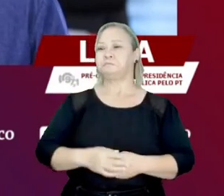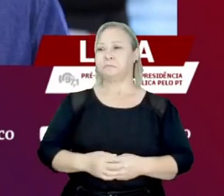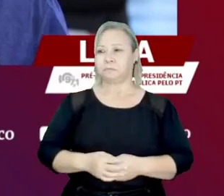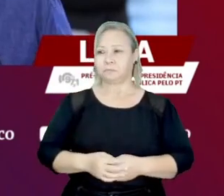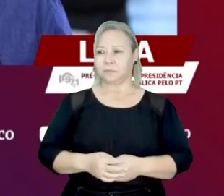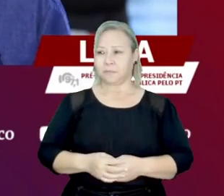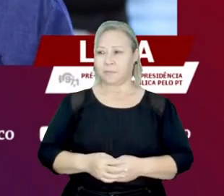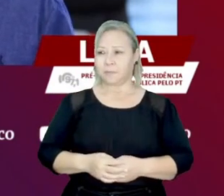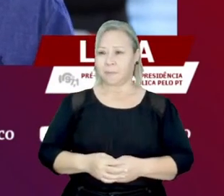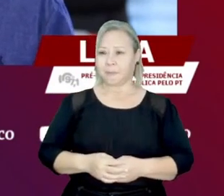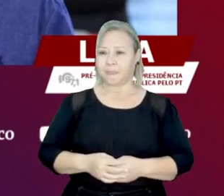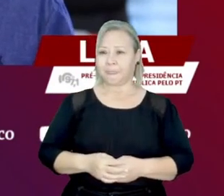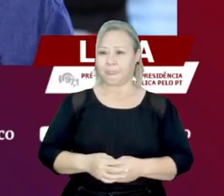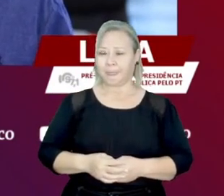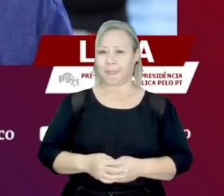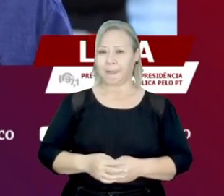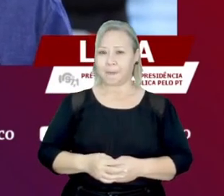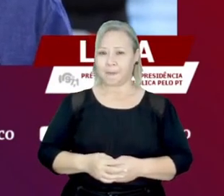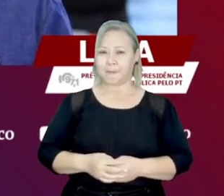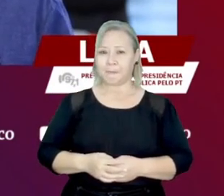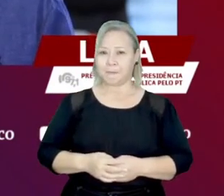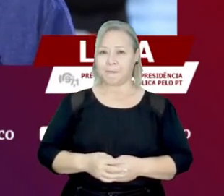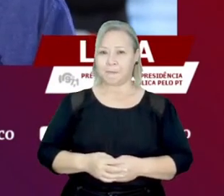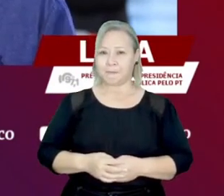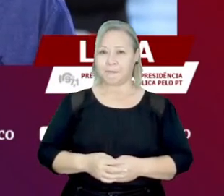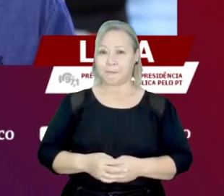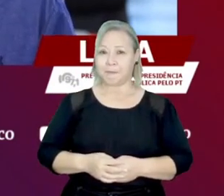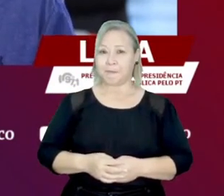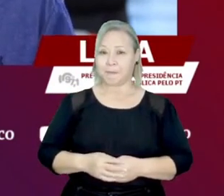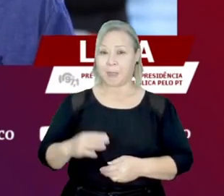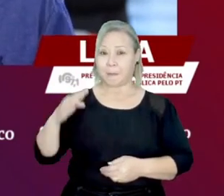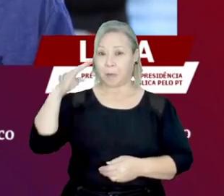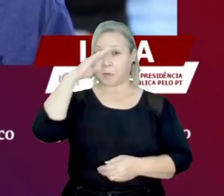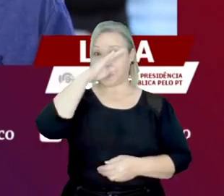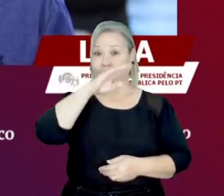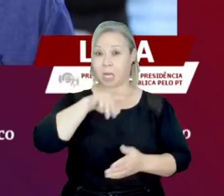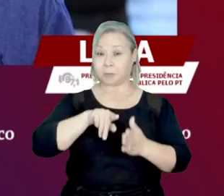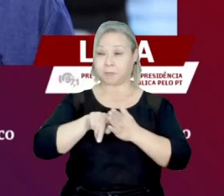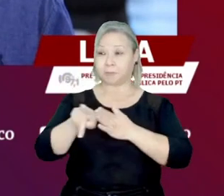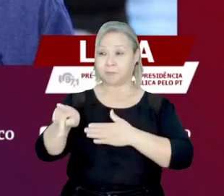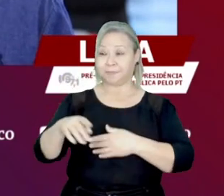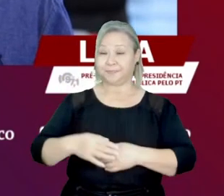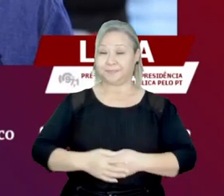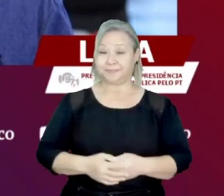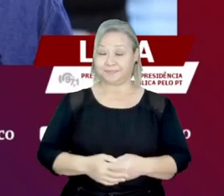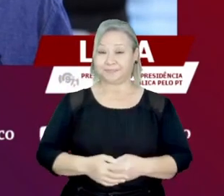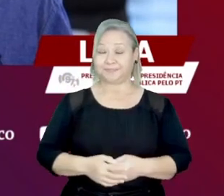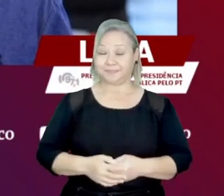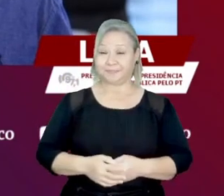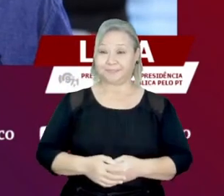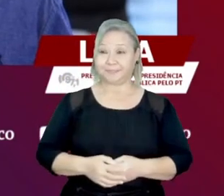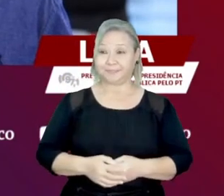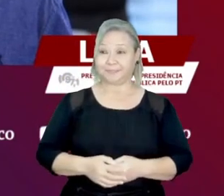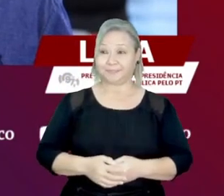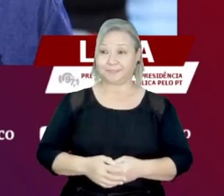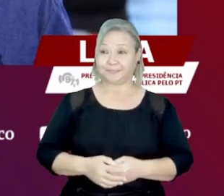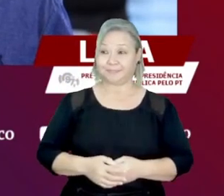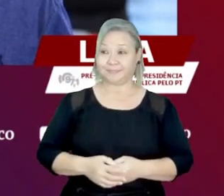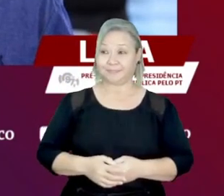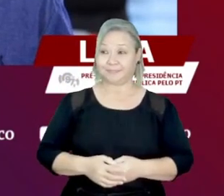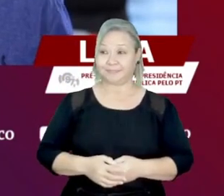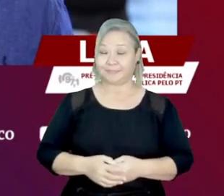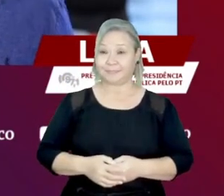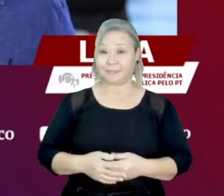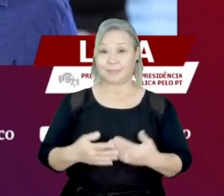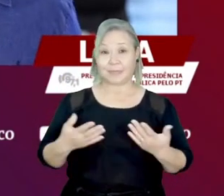é a negação da política. E pra gente finalizar, Lula, Rádio Itatiaia? Tem que falar